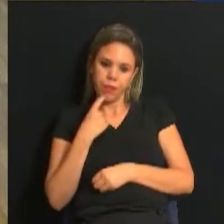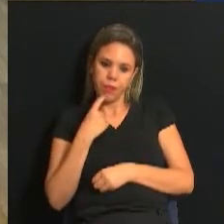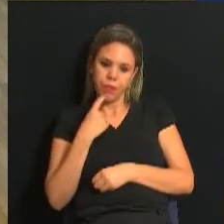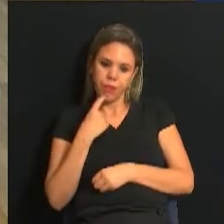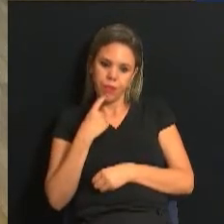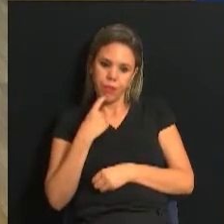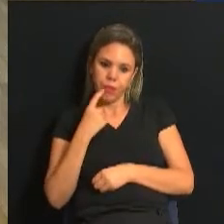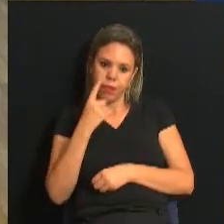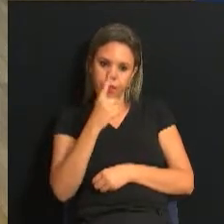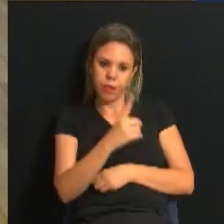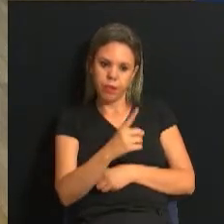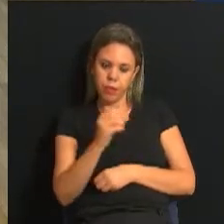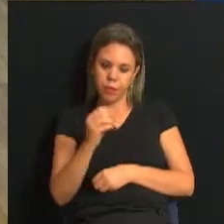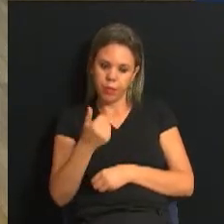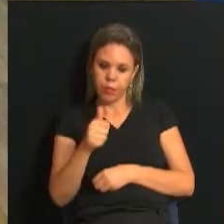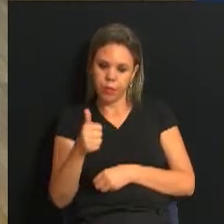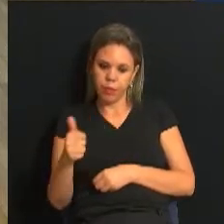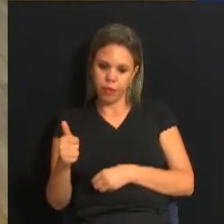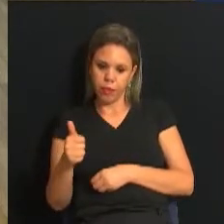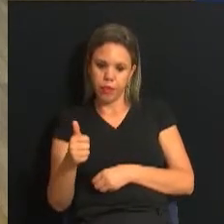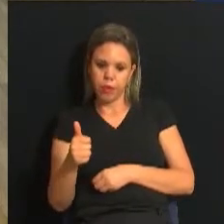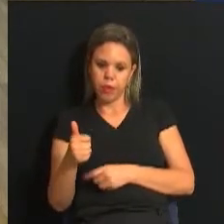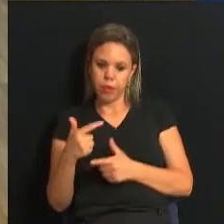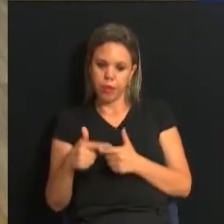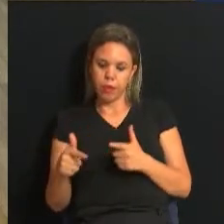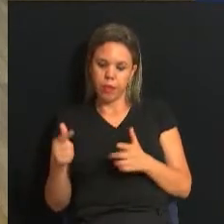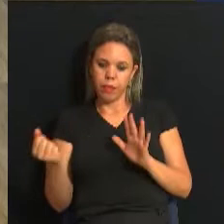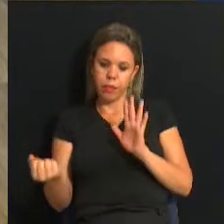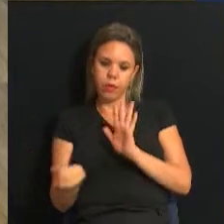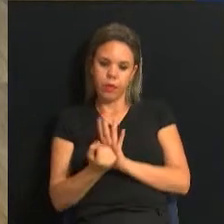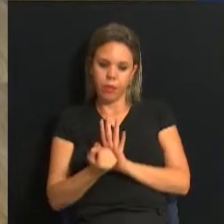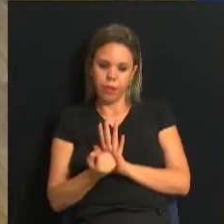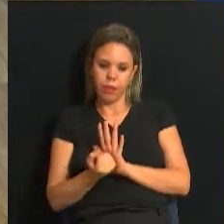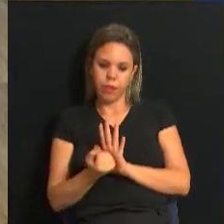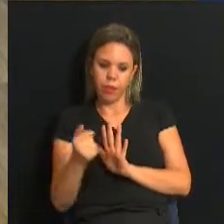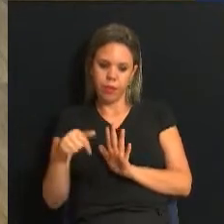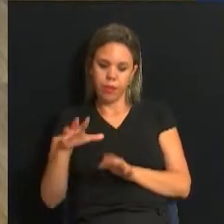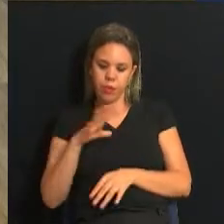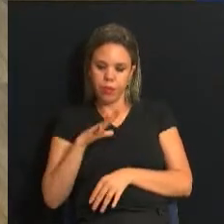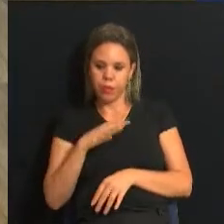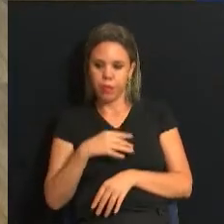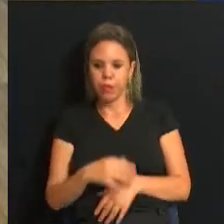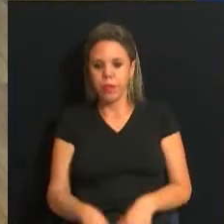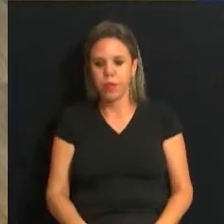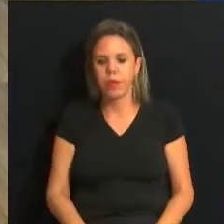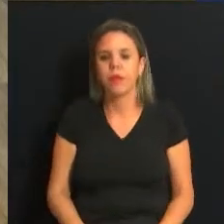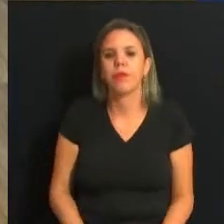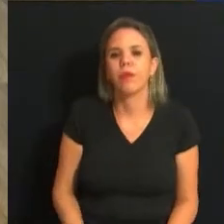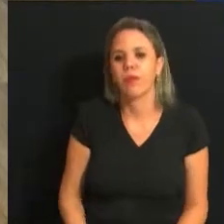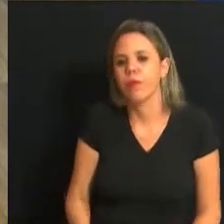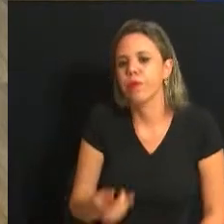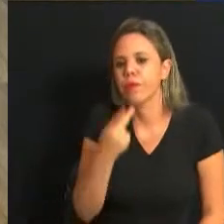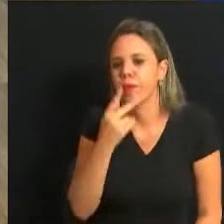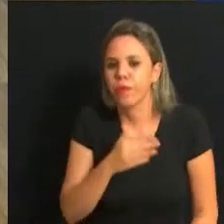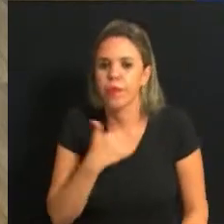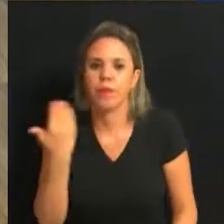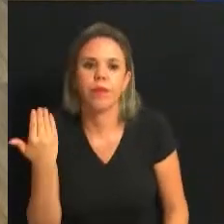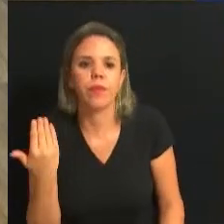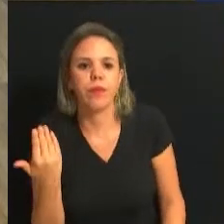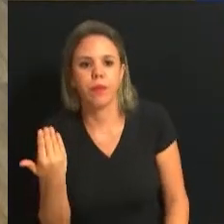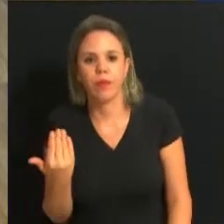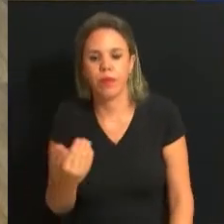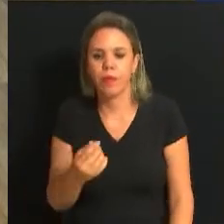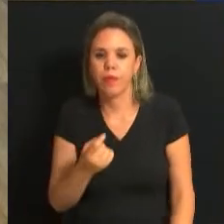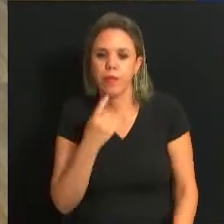111 casos foram registrados aqui na cidade. E quando a gente fala em óbitos na região metropolitana